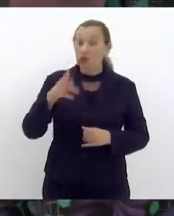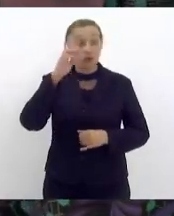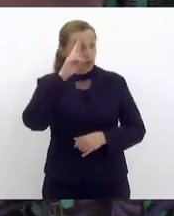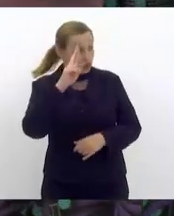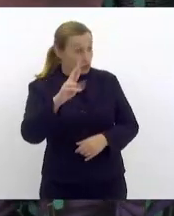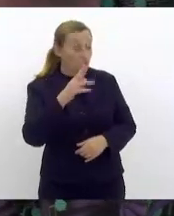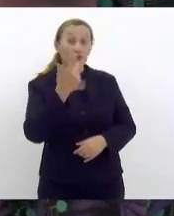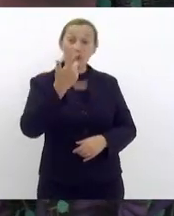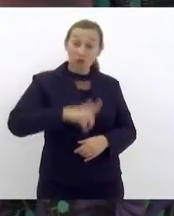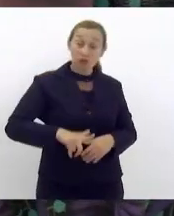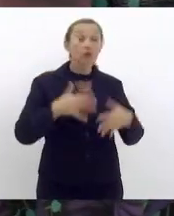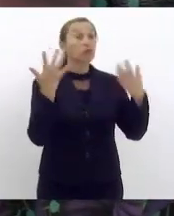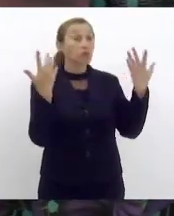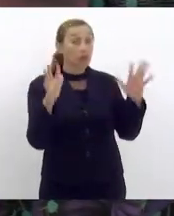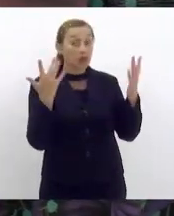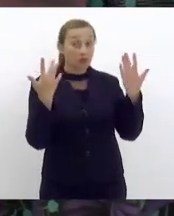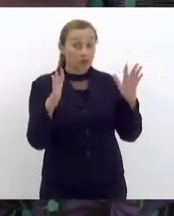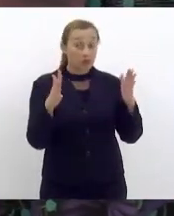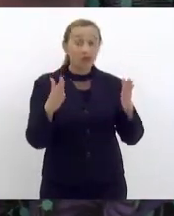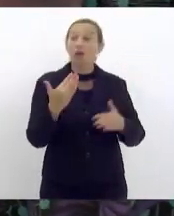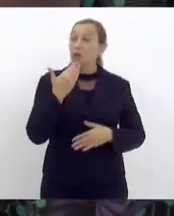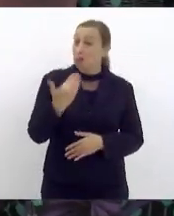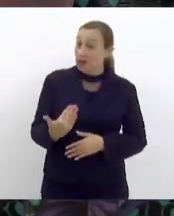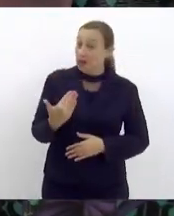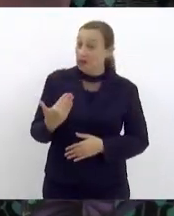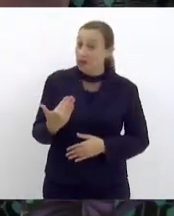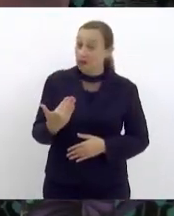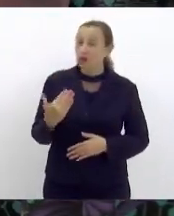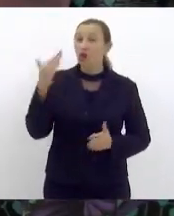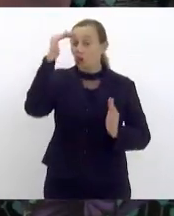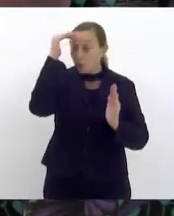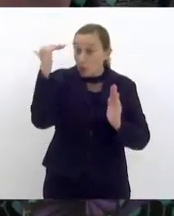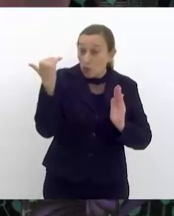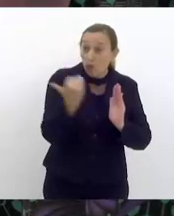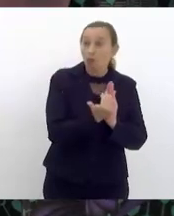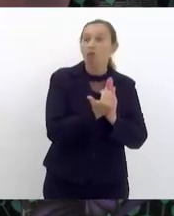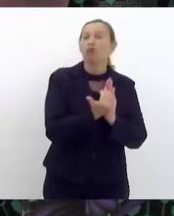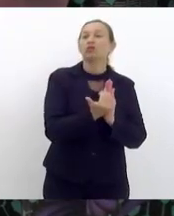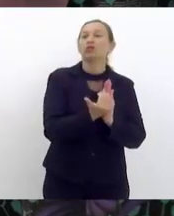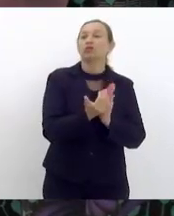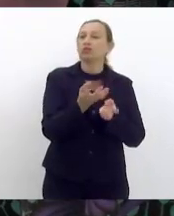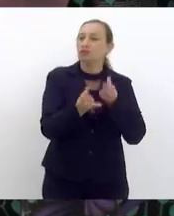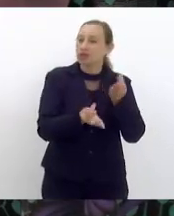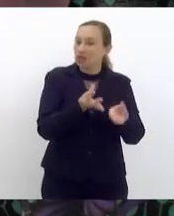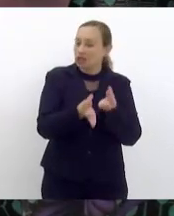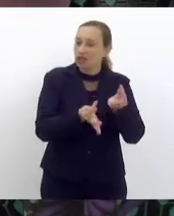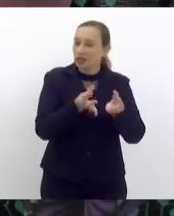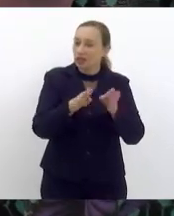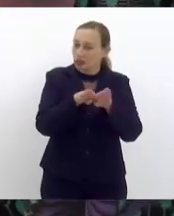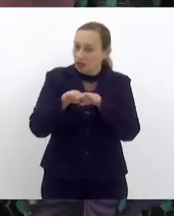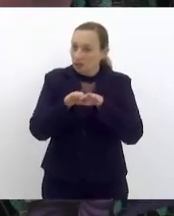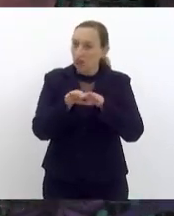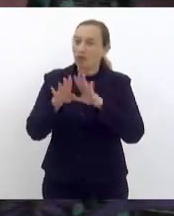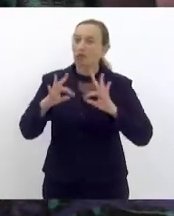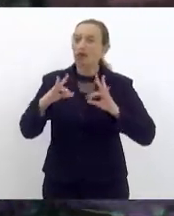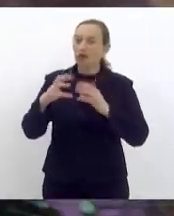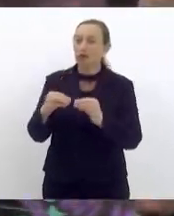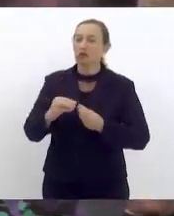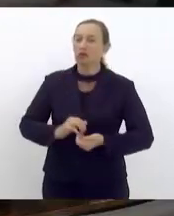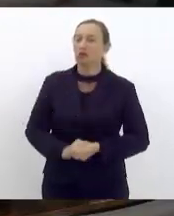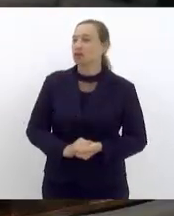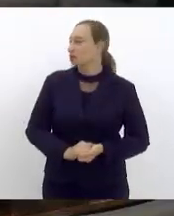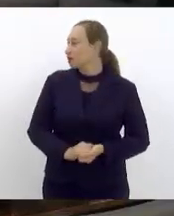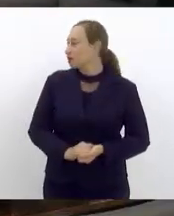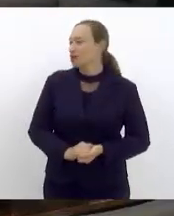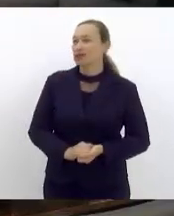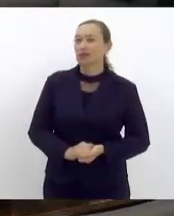referiu elogiando só peço o seguinte compra-se desse tratamento igualitário para todos